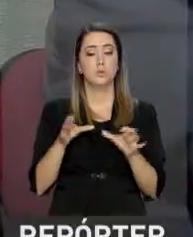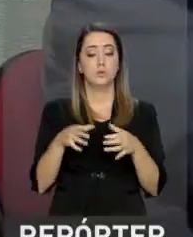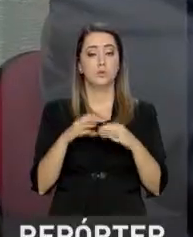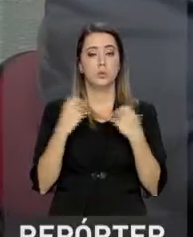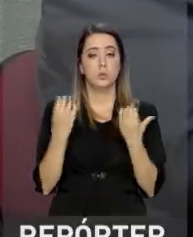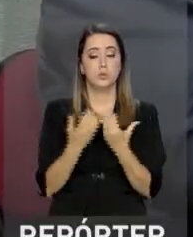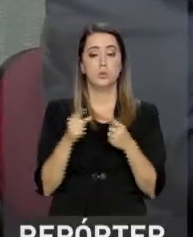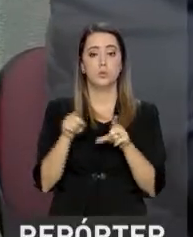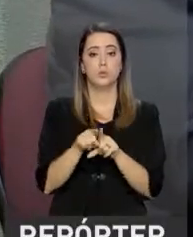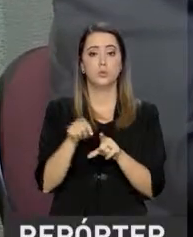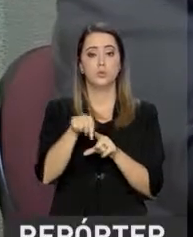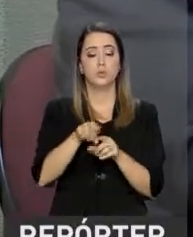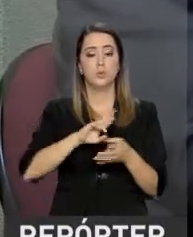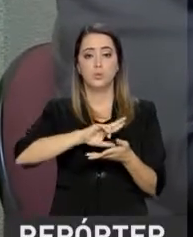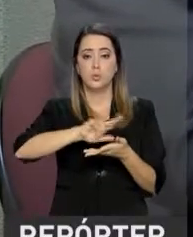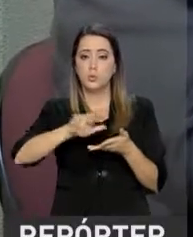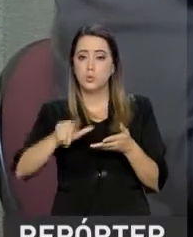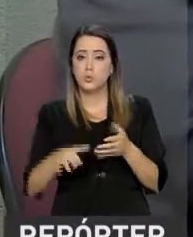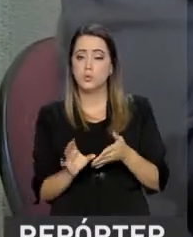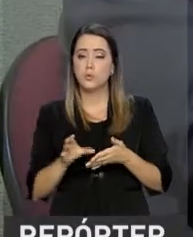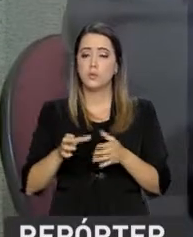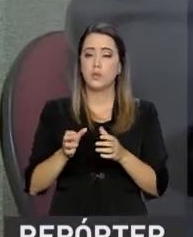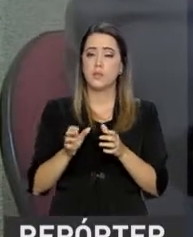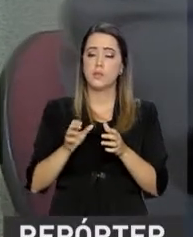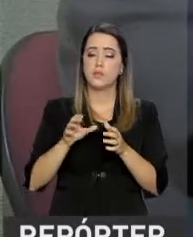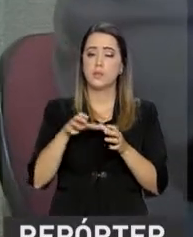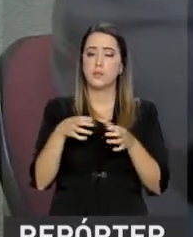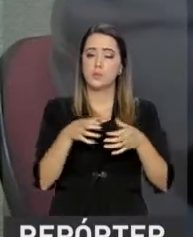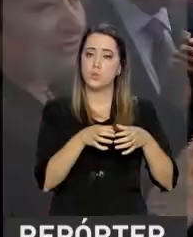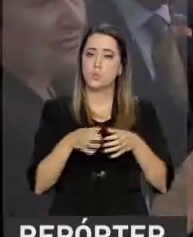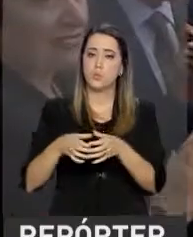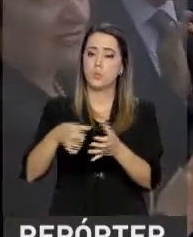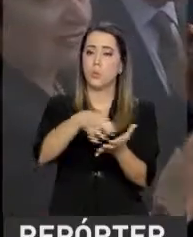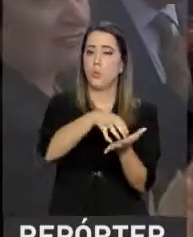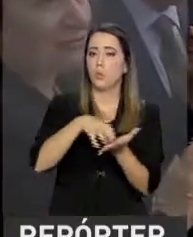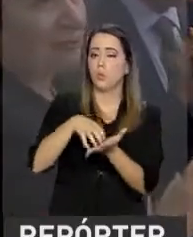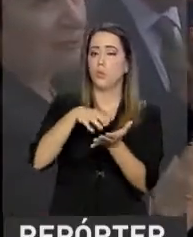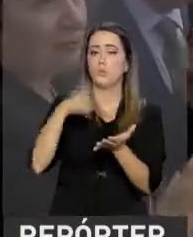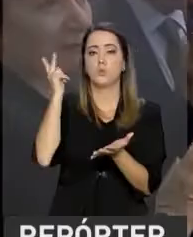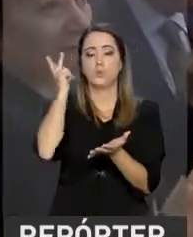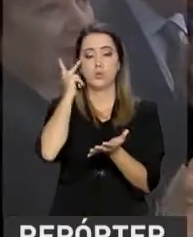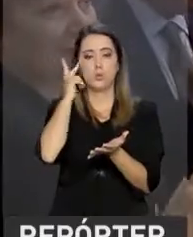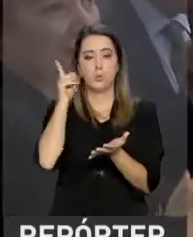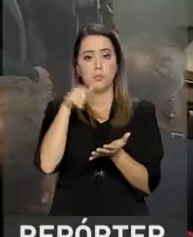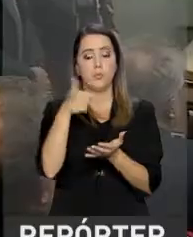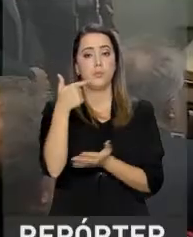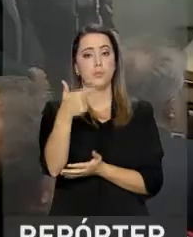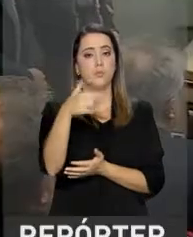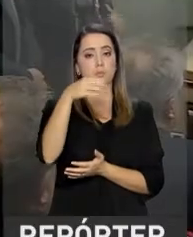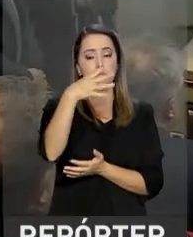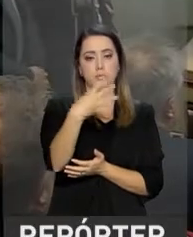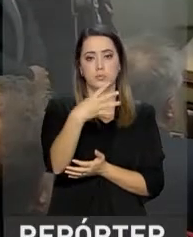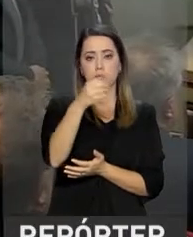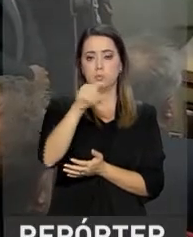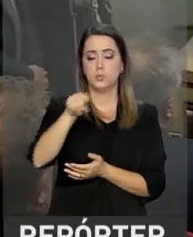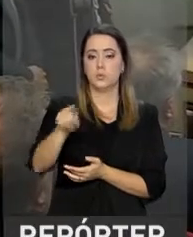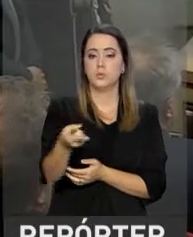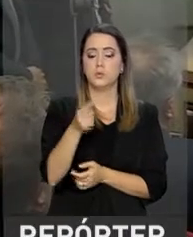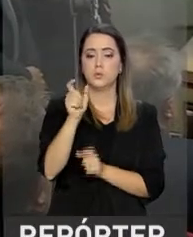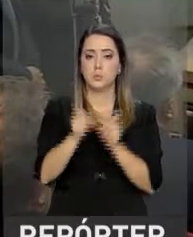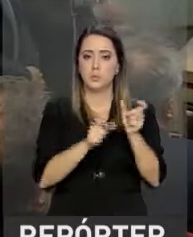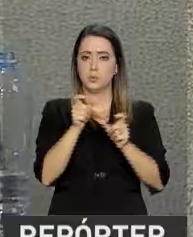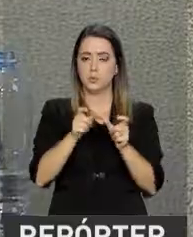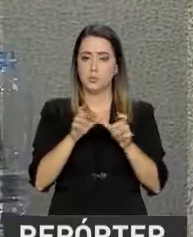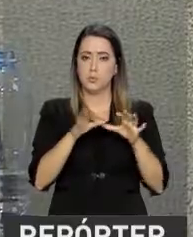plenária da Federação das Associações Comerciais do Estado de São Paulo, que reúne 240 mil associados